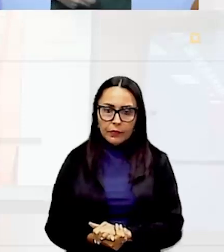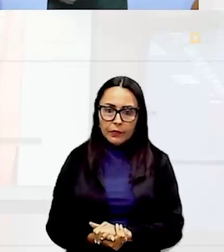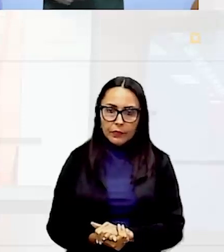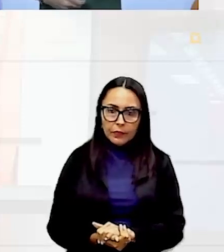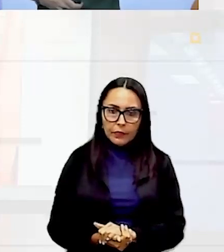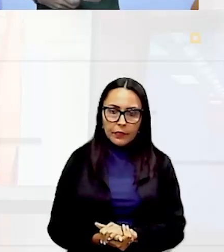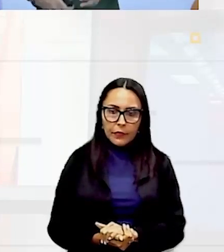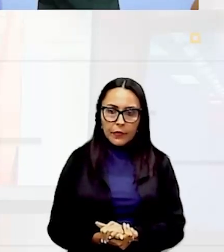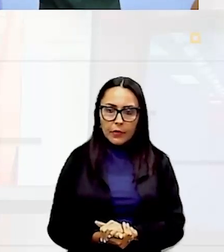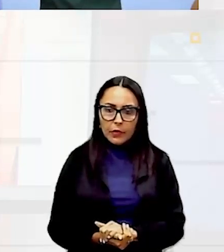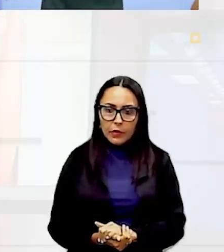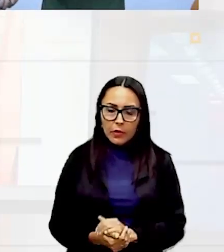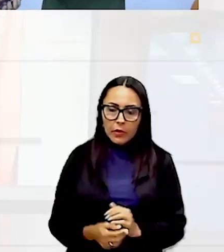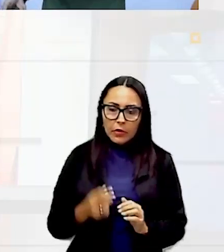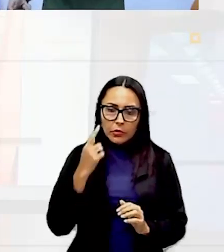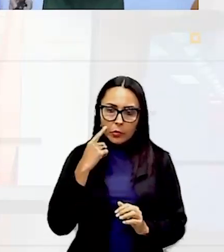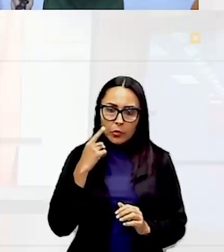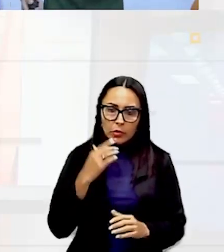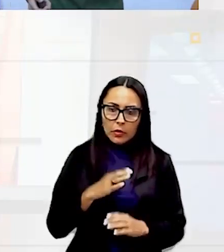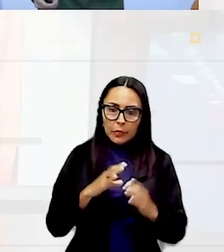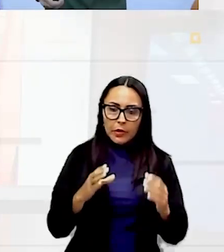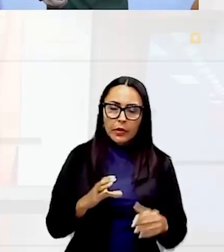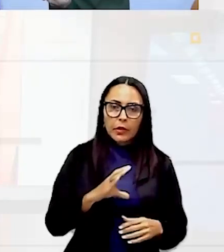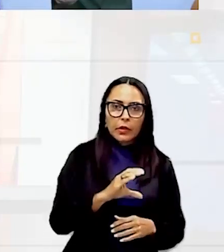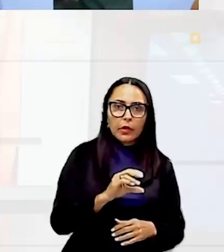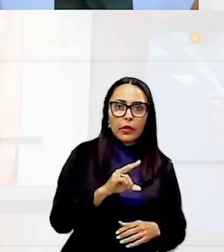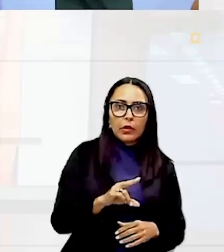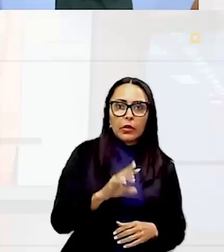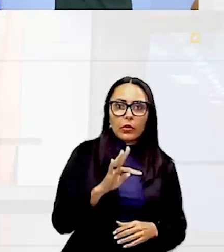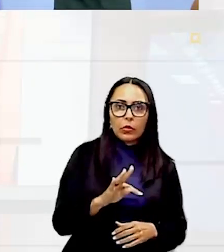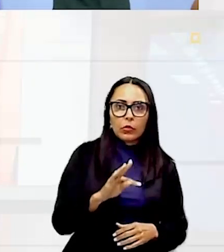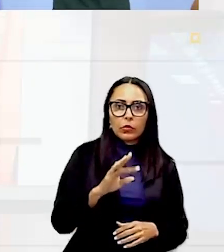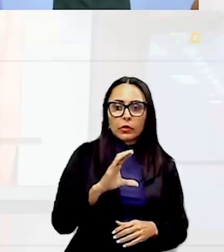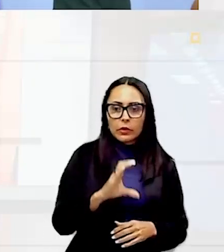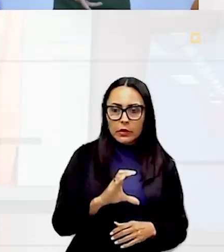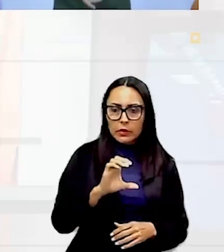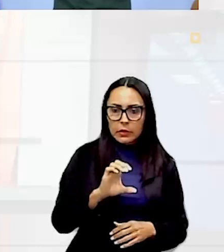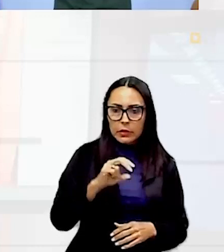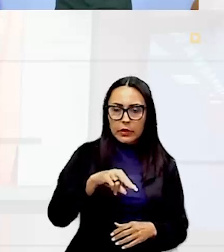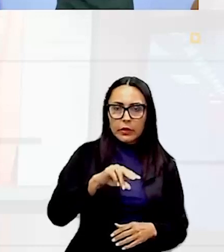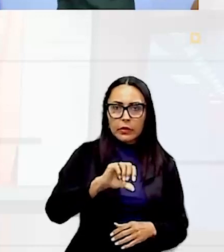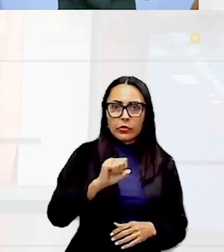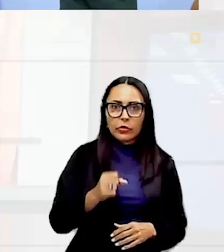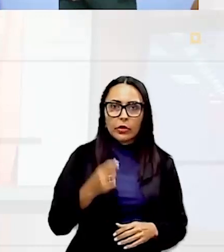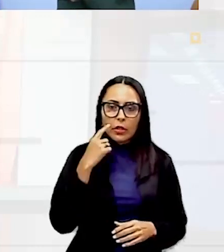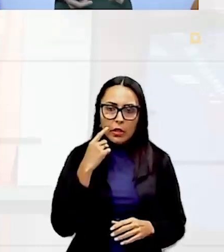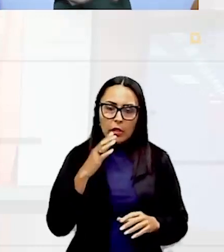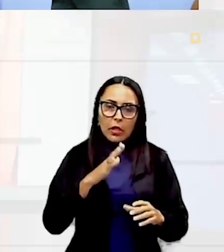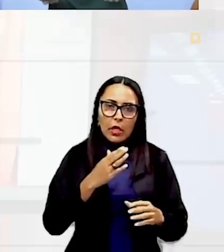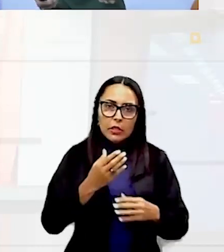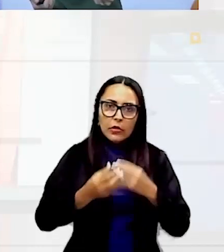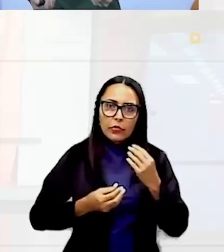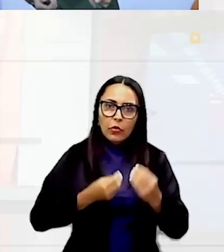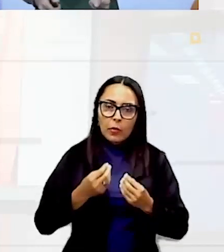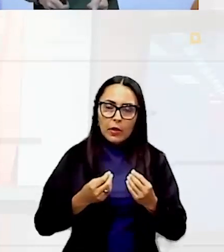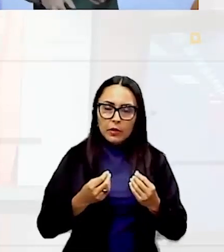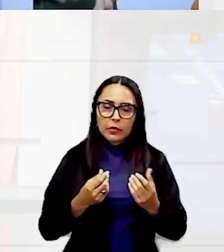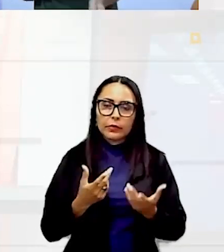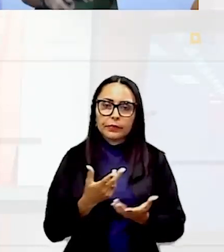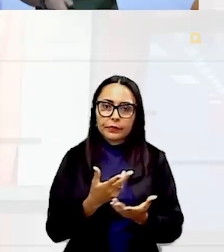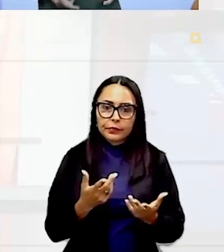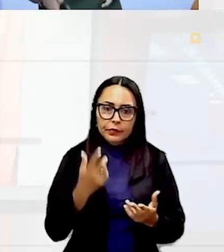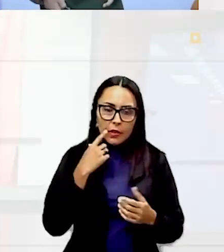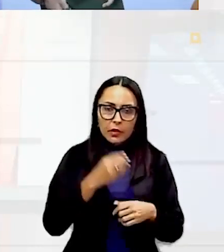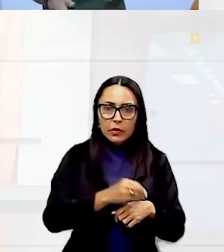E outro ponto é que as cutscenes, elas usam perfeitamente as cores e as formas bem definidas, como eu falei,